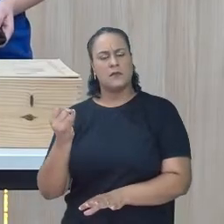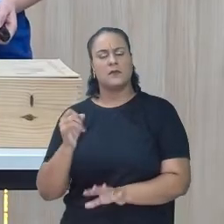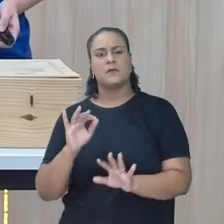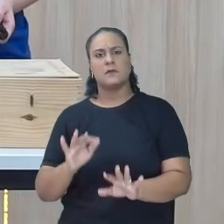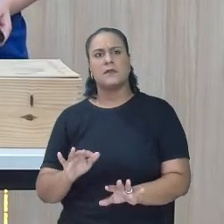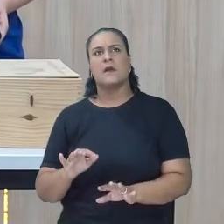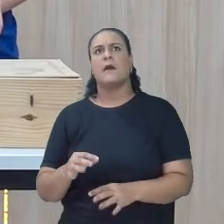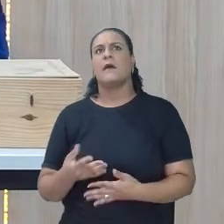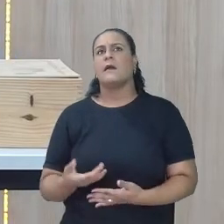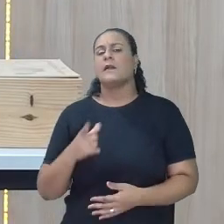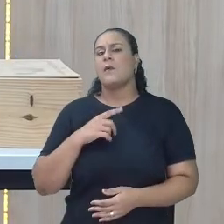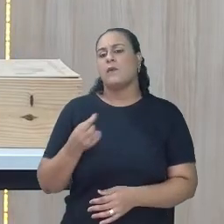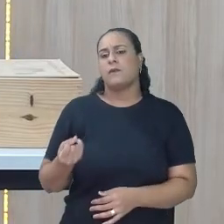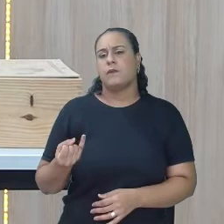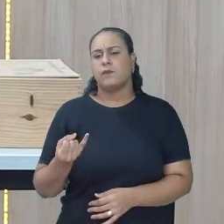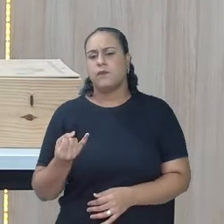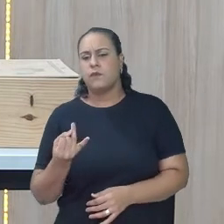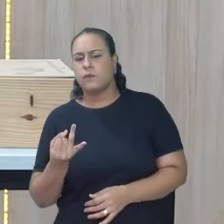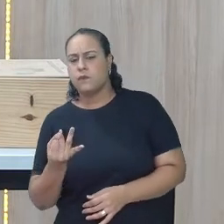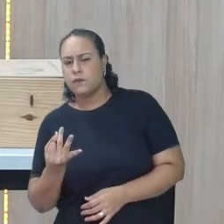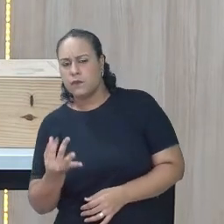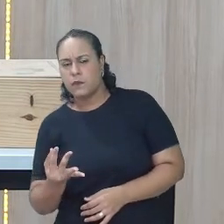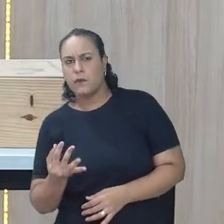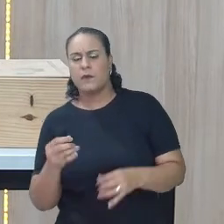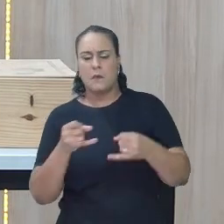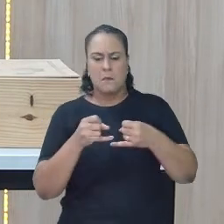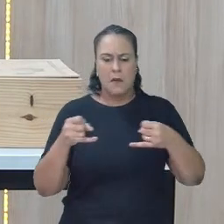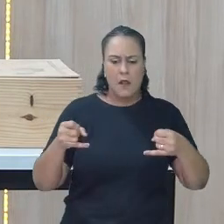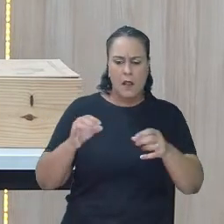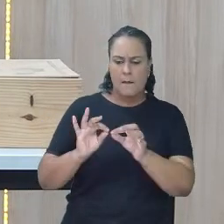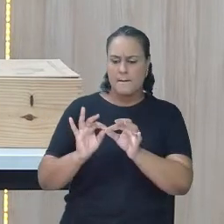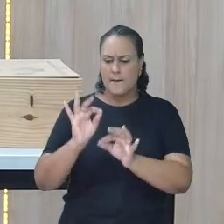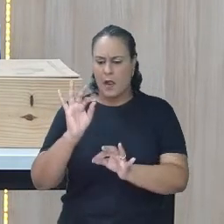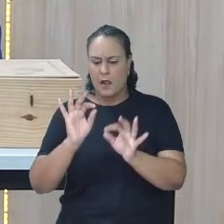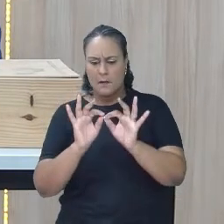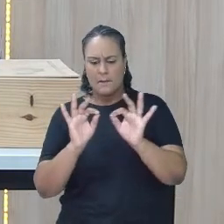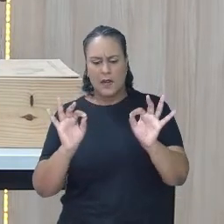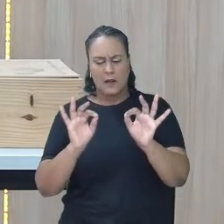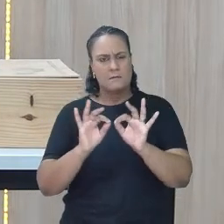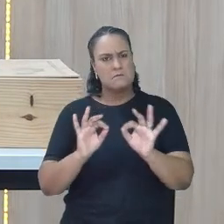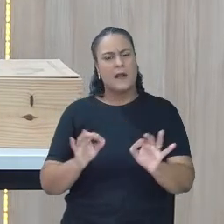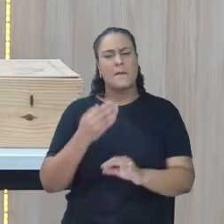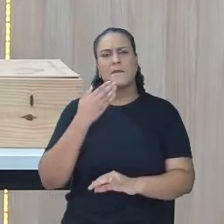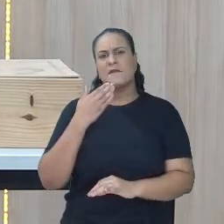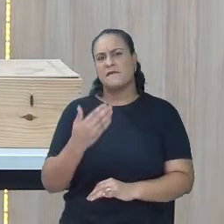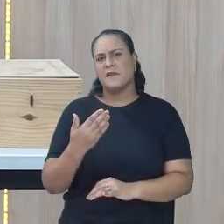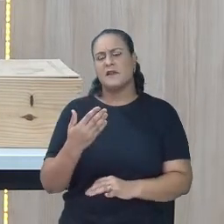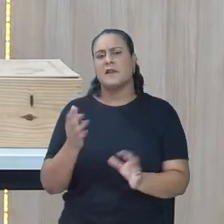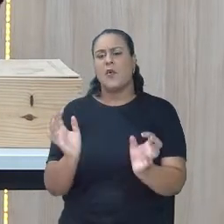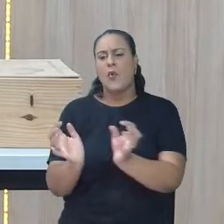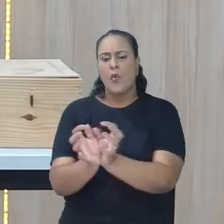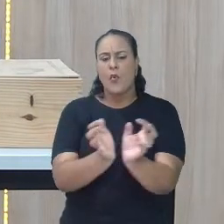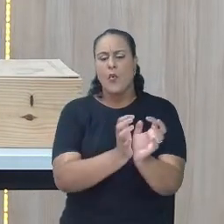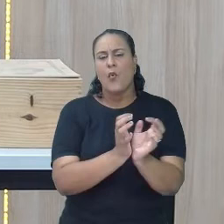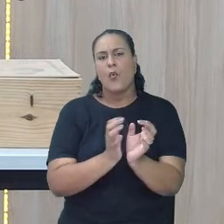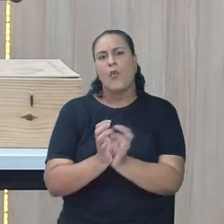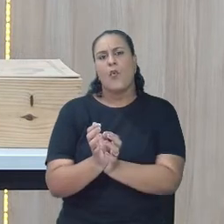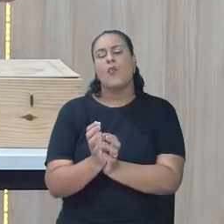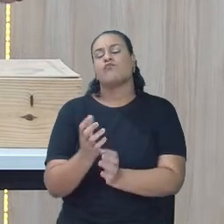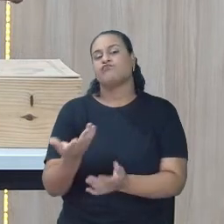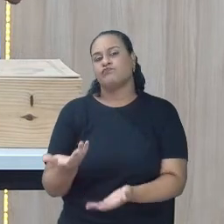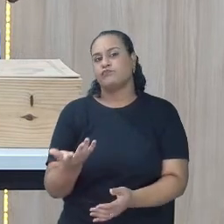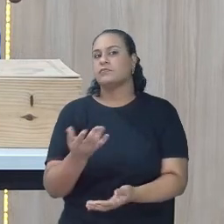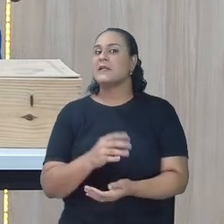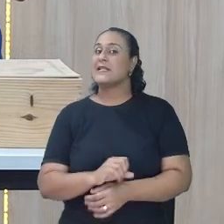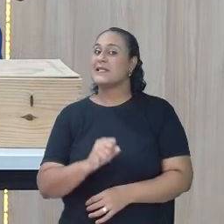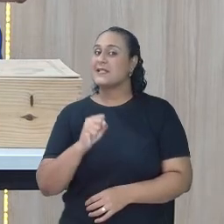a contagem de 1 por 1, contar as linhas, contar as colunas, preferir contar aí agrupando de outra forma, desde